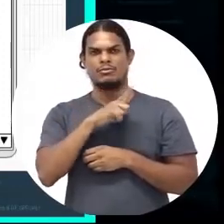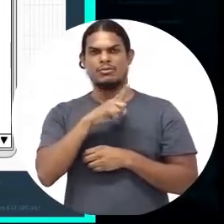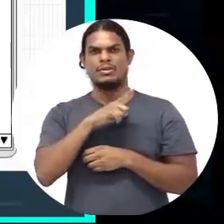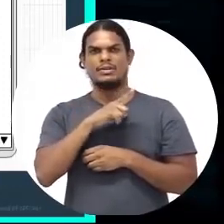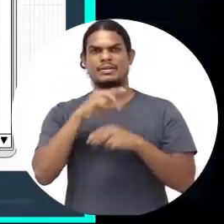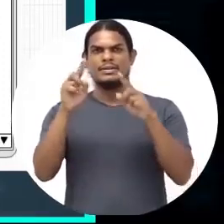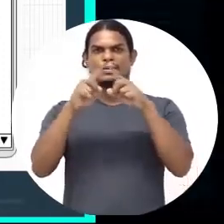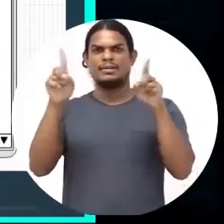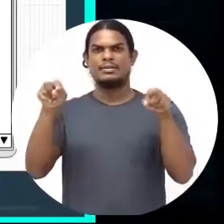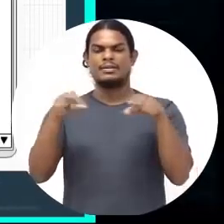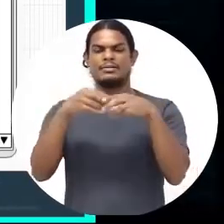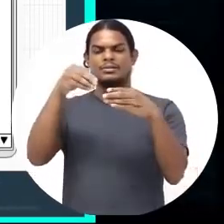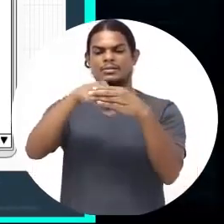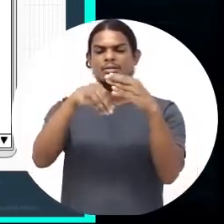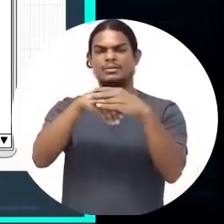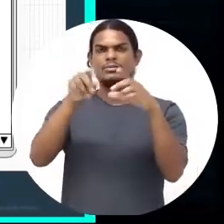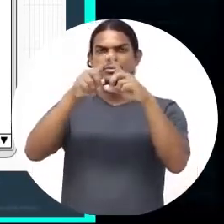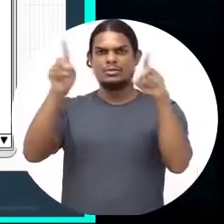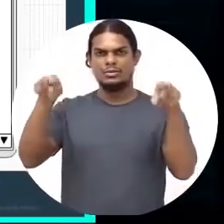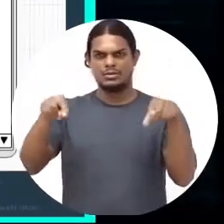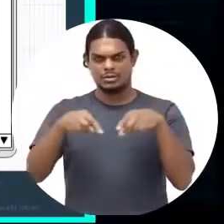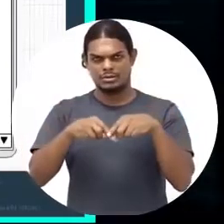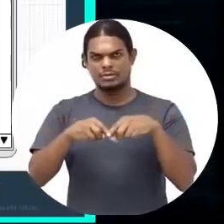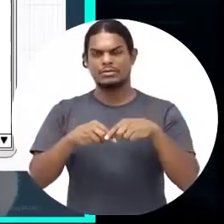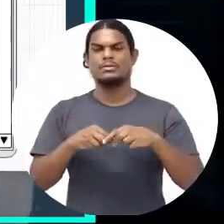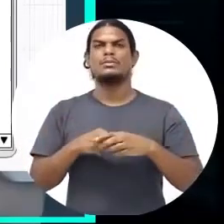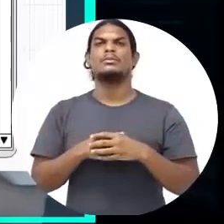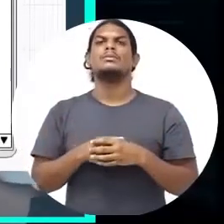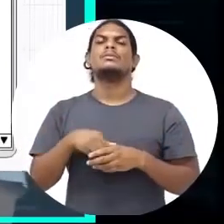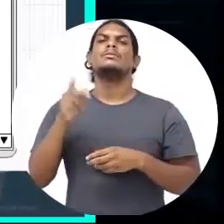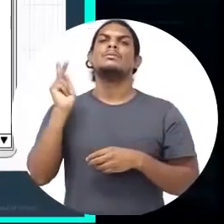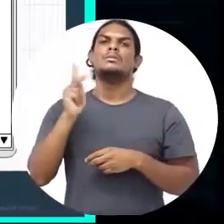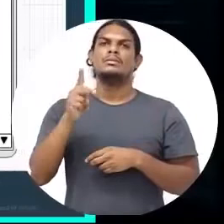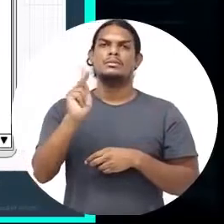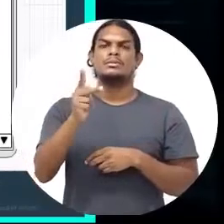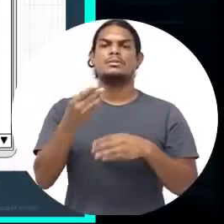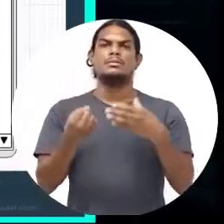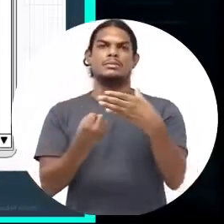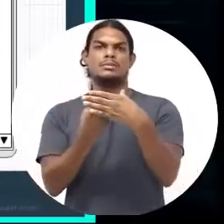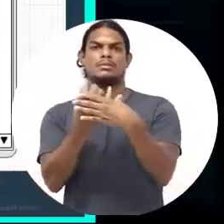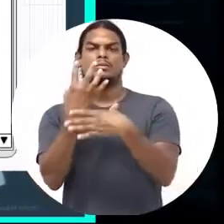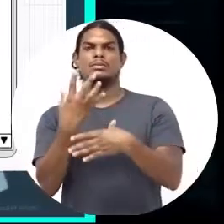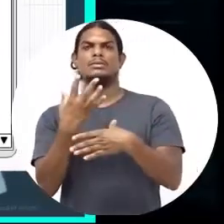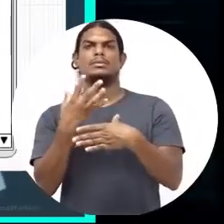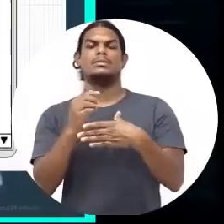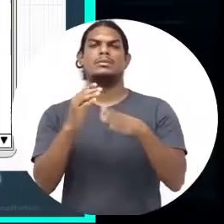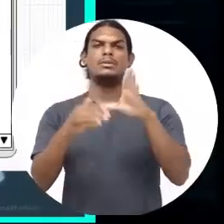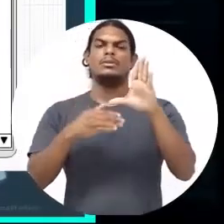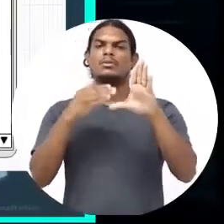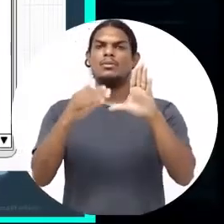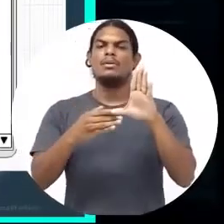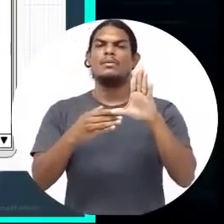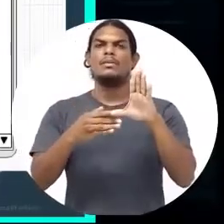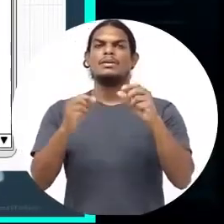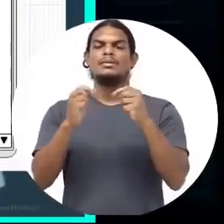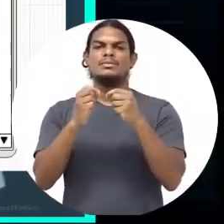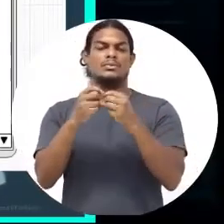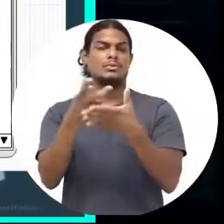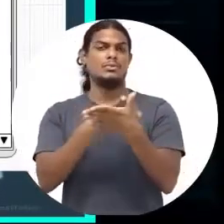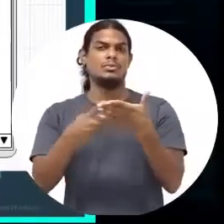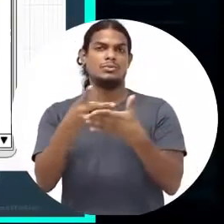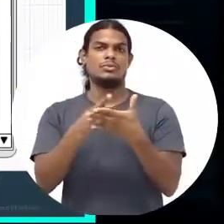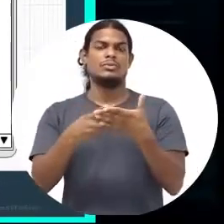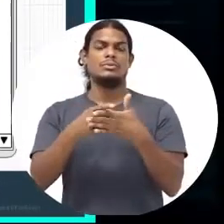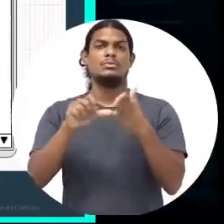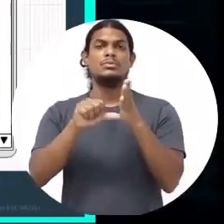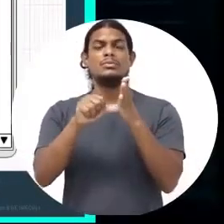caixas dentro de caixas. Então, sempre que você criar uma página web e fazer um desenho, a primeira coisa que